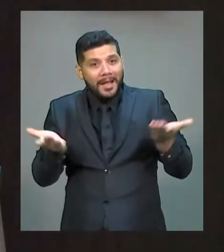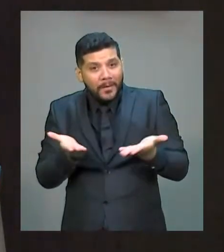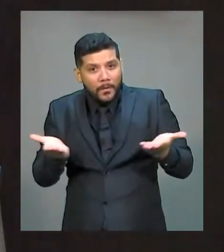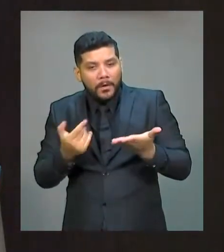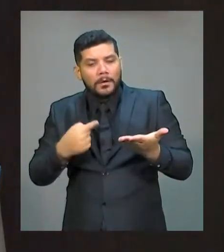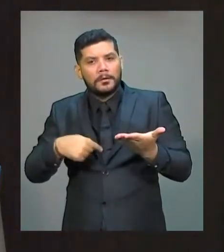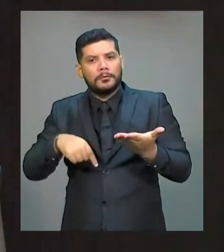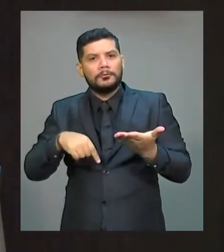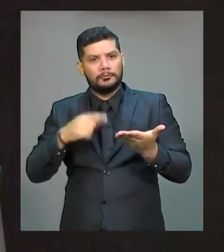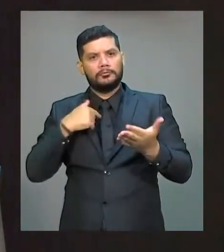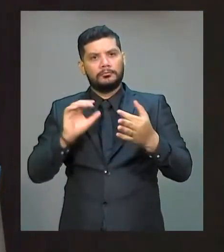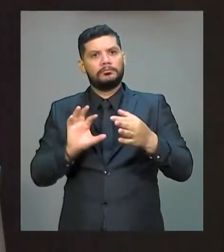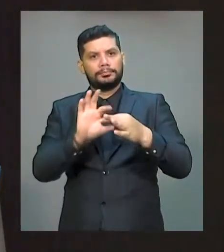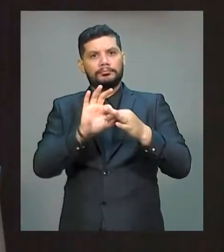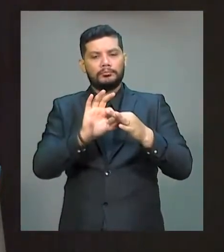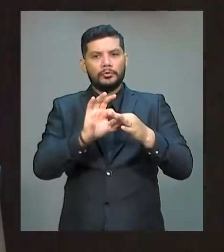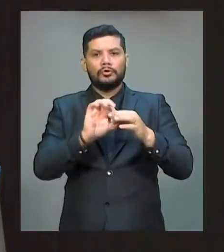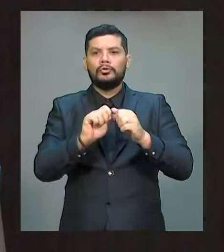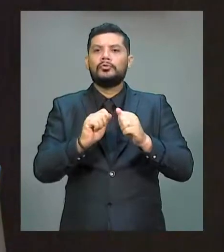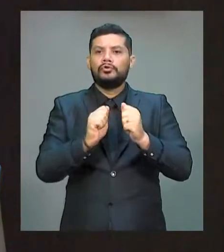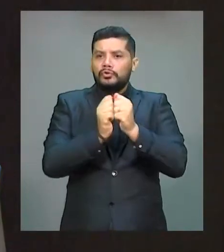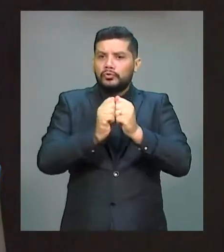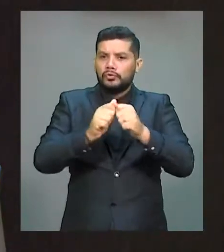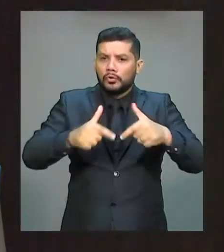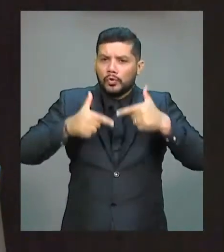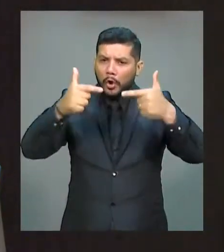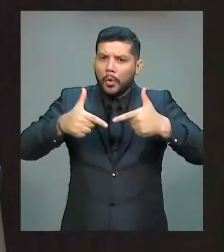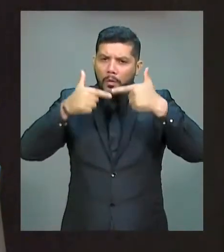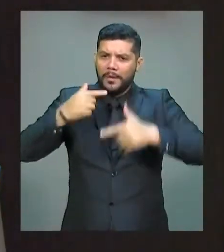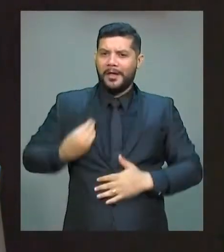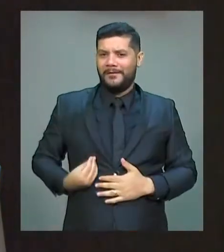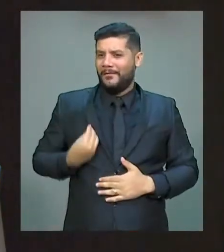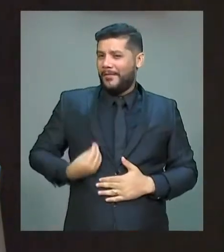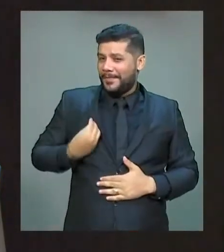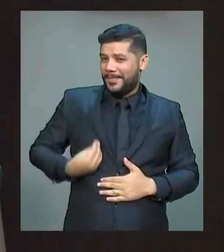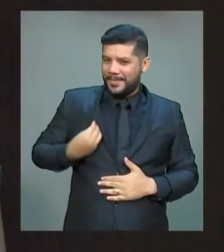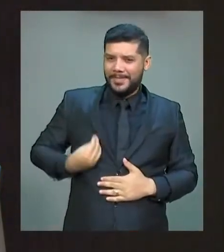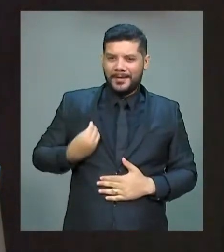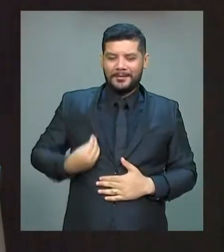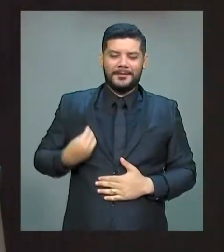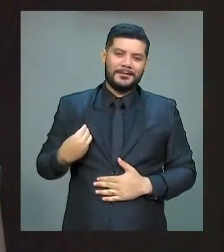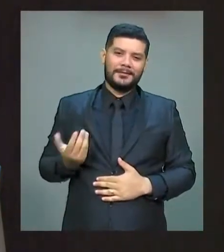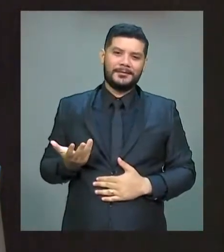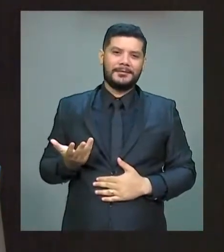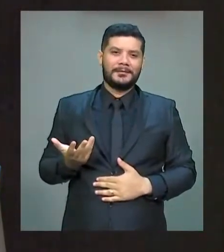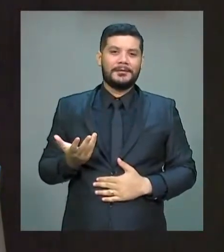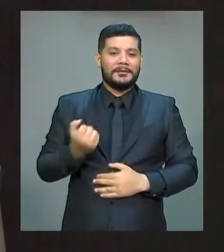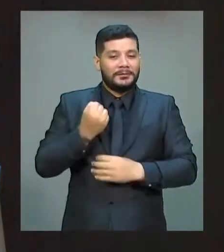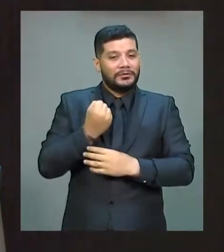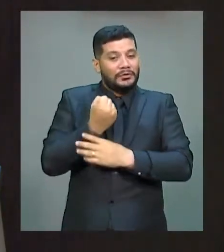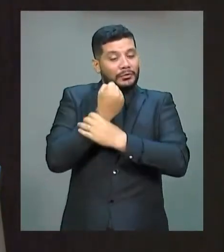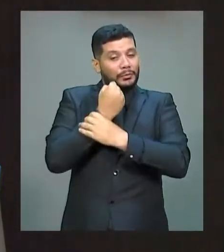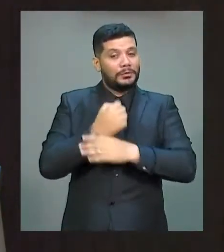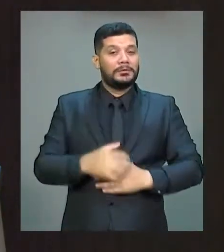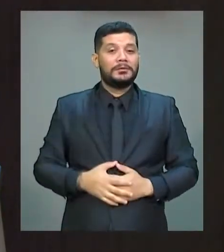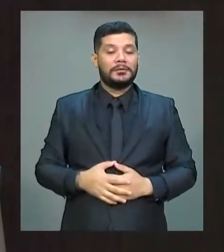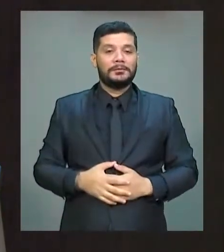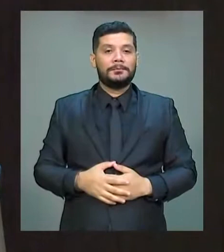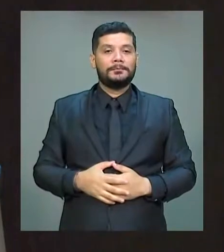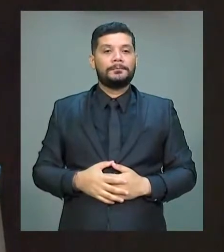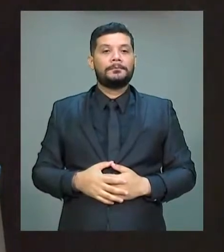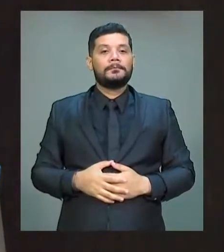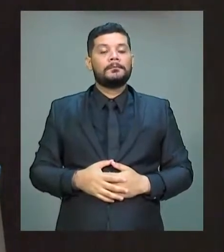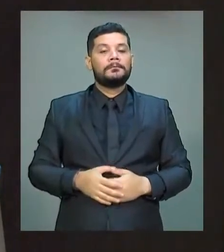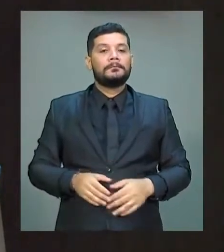travemos a batalha pela vida, a batalha pela segurança. Só que, ao mesmo tempo, a batalha